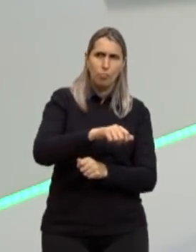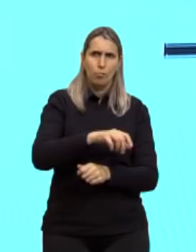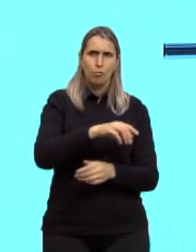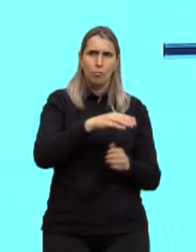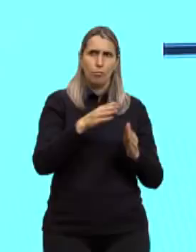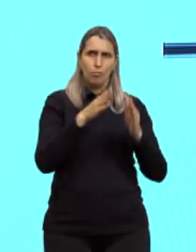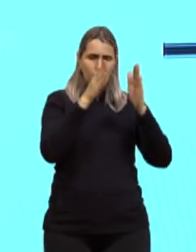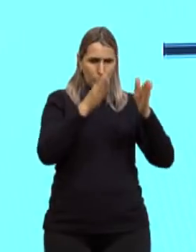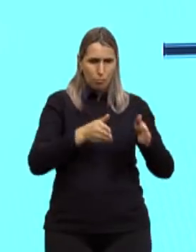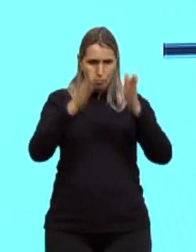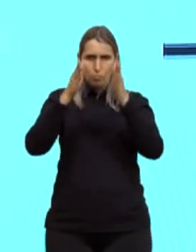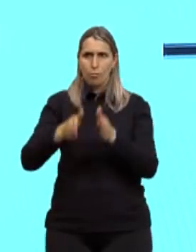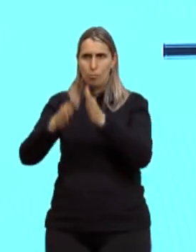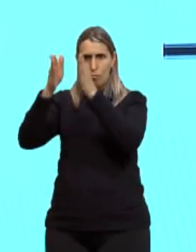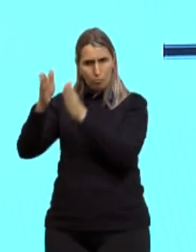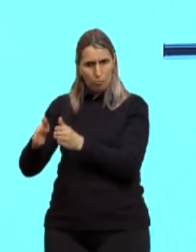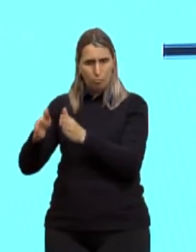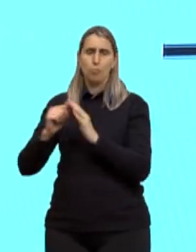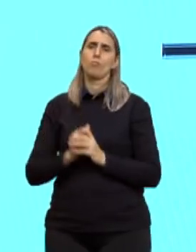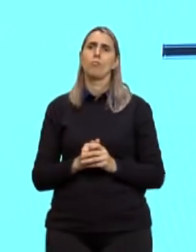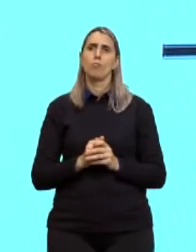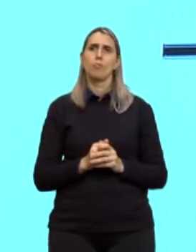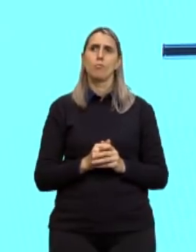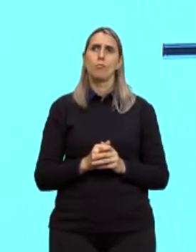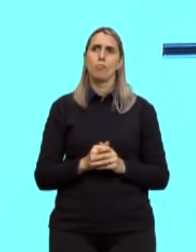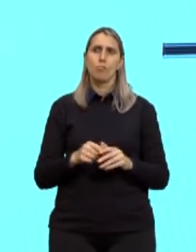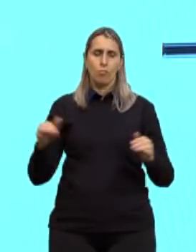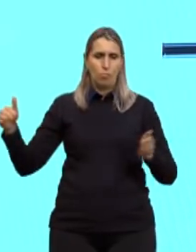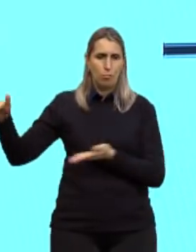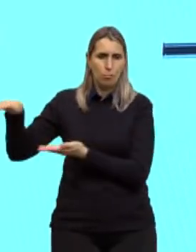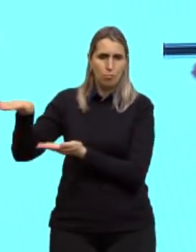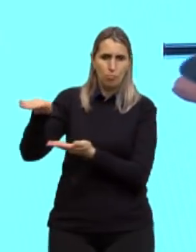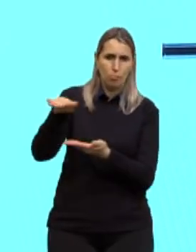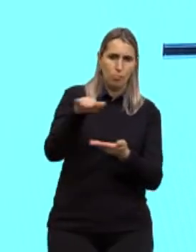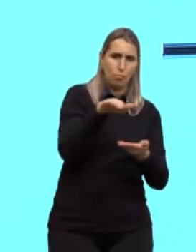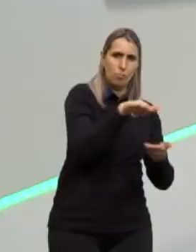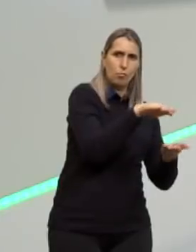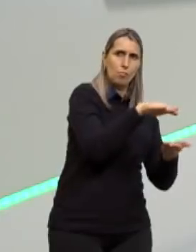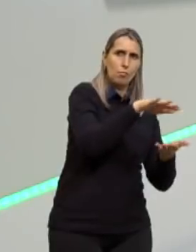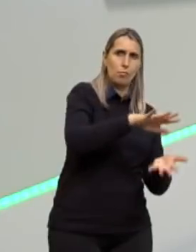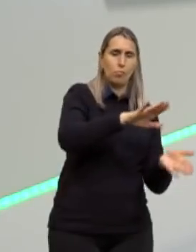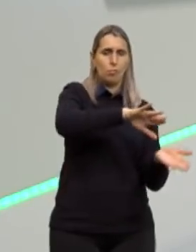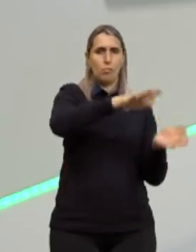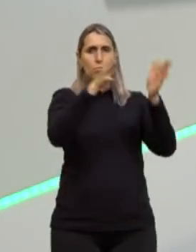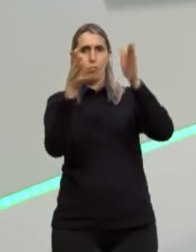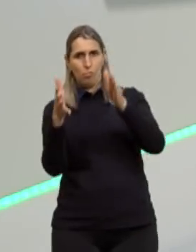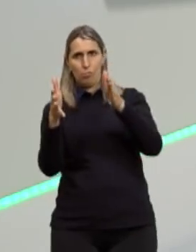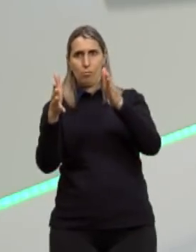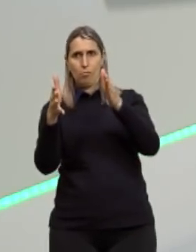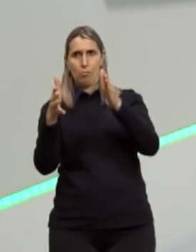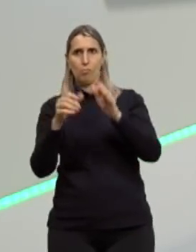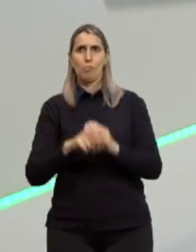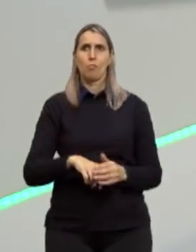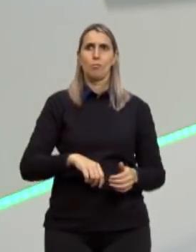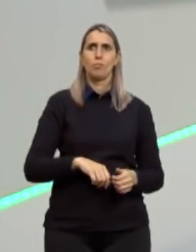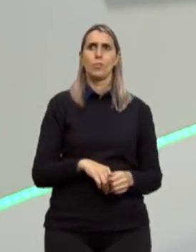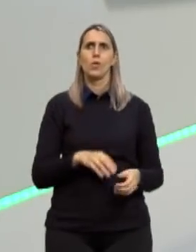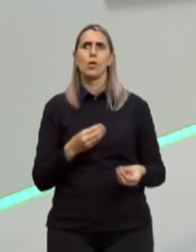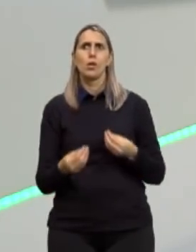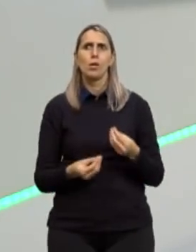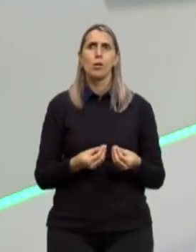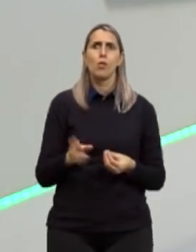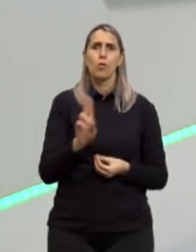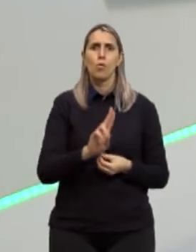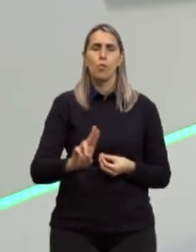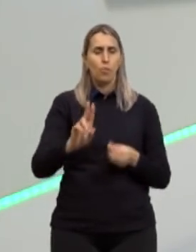retas paralelas cortadas por transversais tiramos quem é que nós vamos